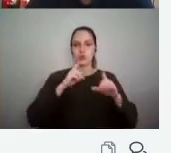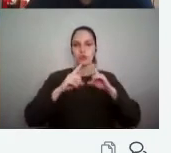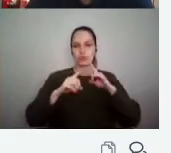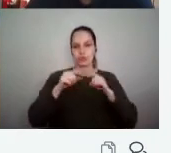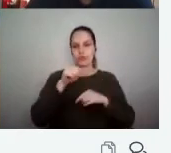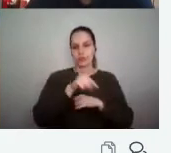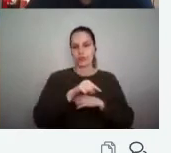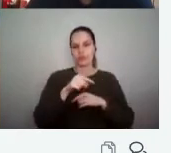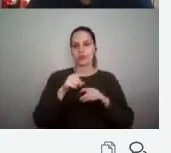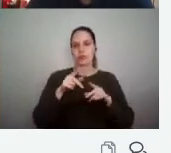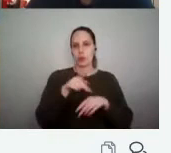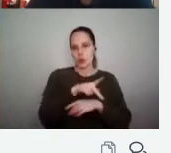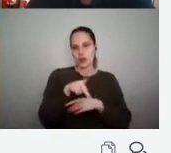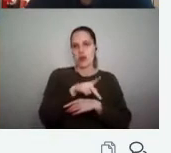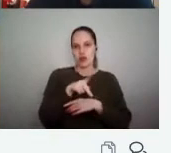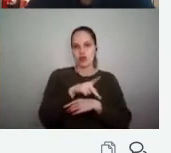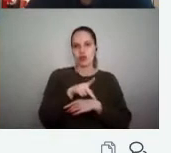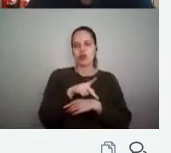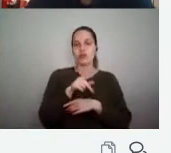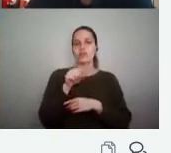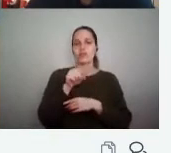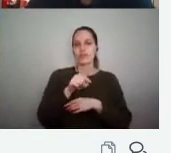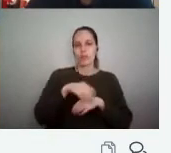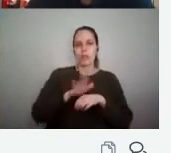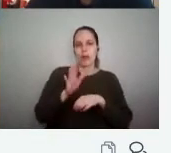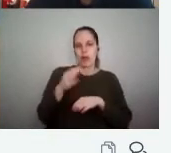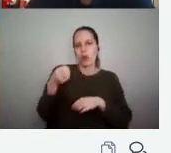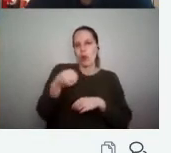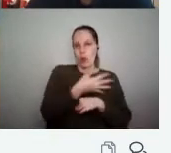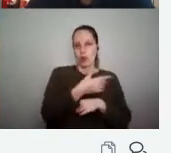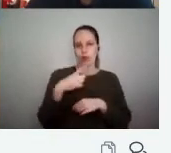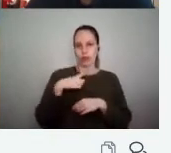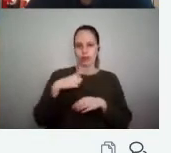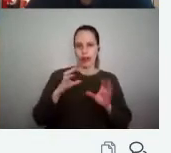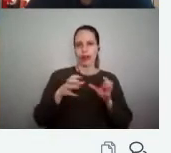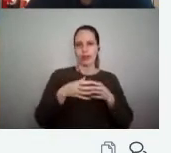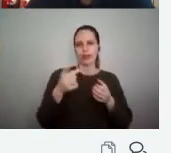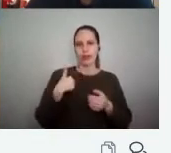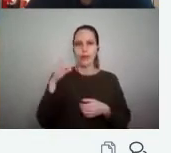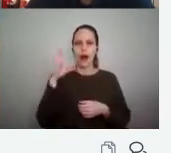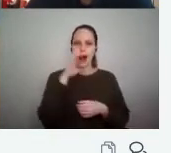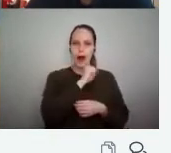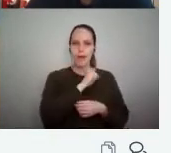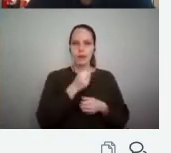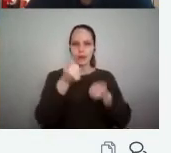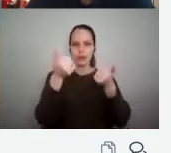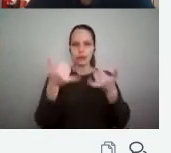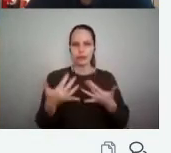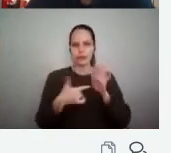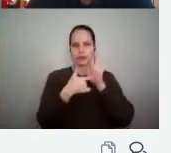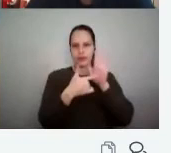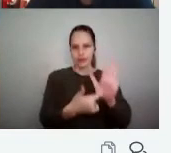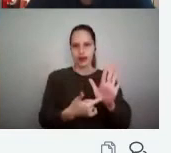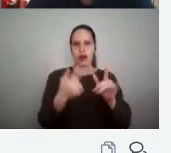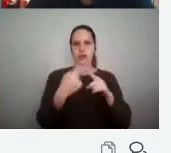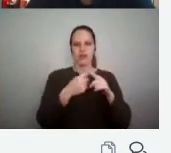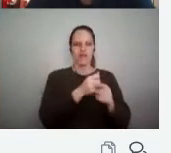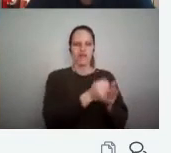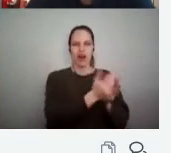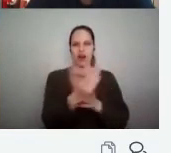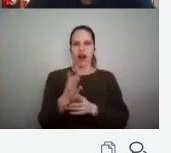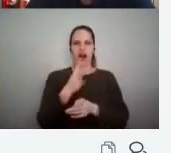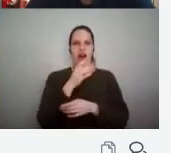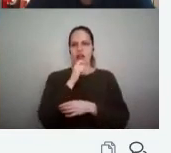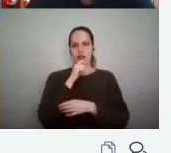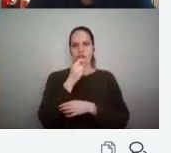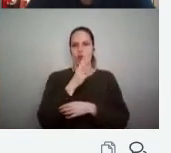nossas assessorias mais recentes, então eu vou brevemente apresentá-la, porque muitos não conhecem ainda, né? E esse semestre a